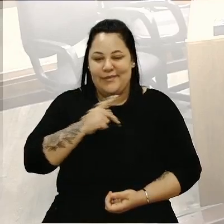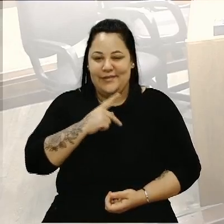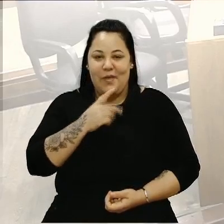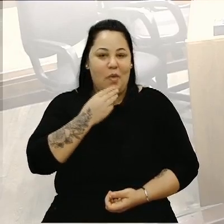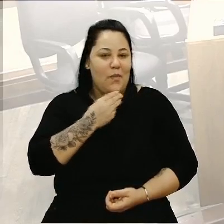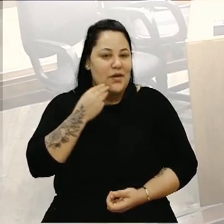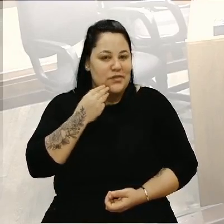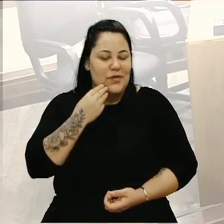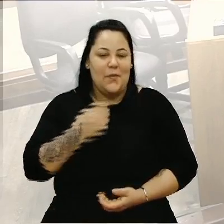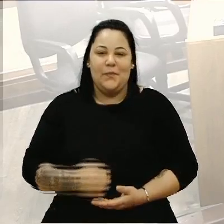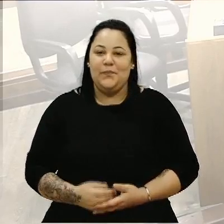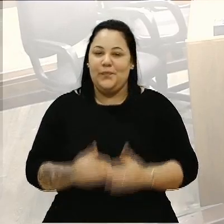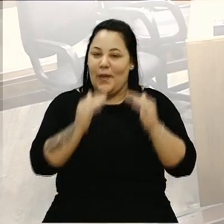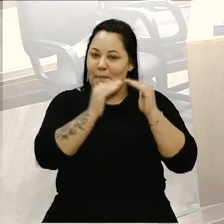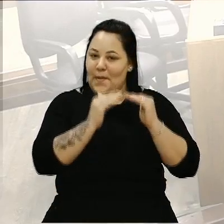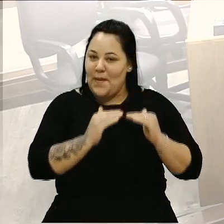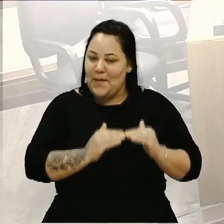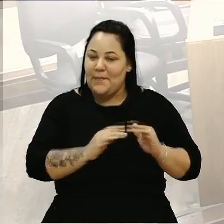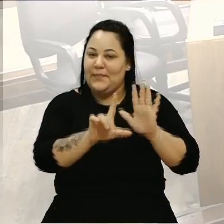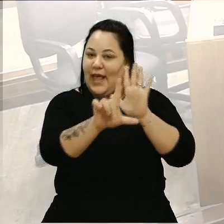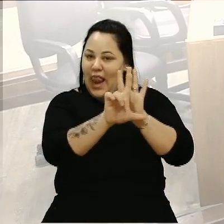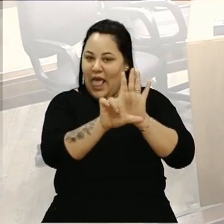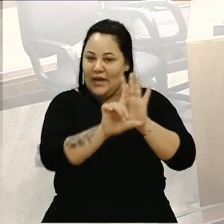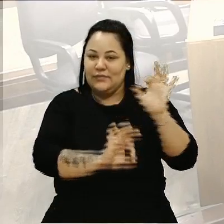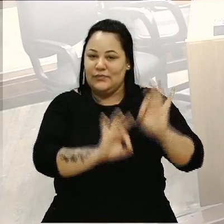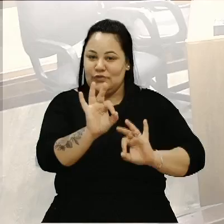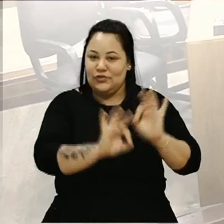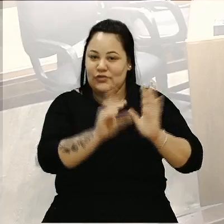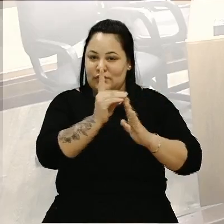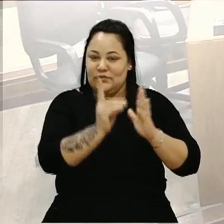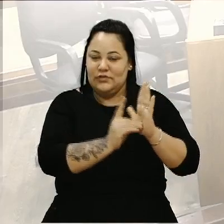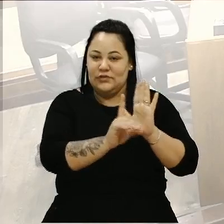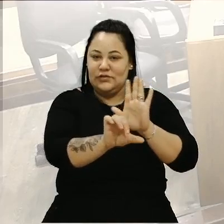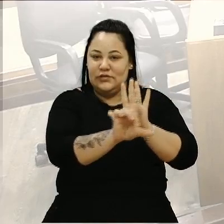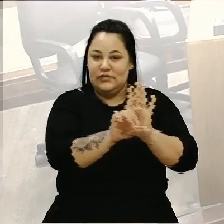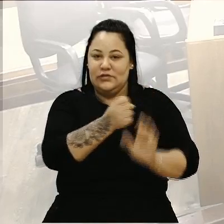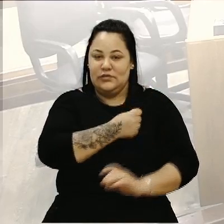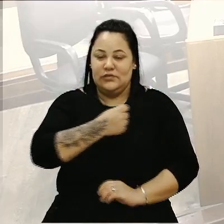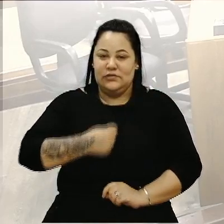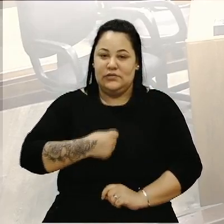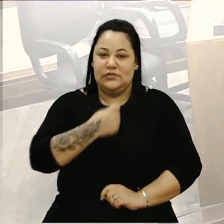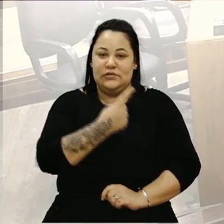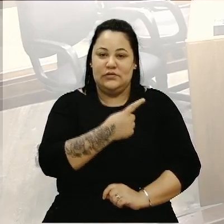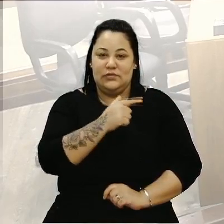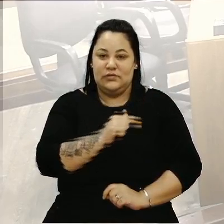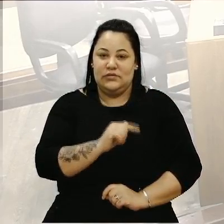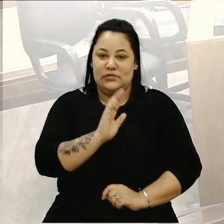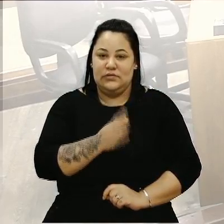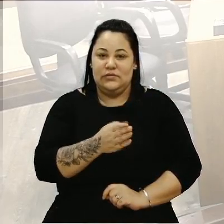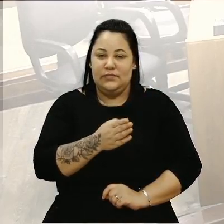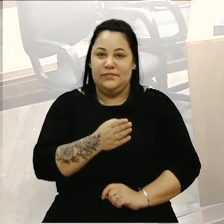Marisol, pela legalidade, então, do projeto de decreto legislativo número